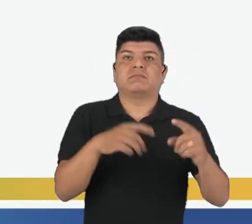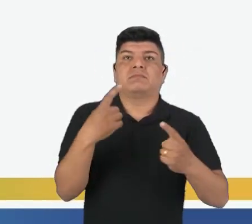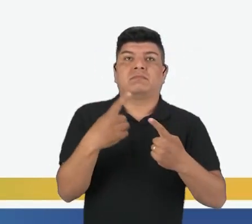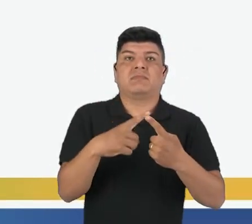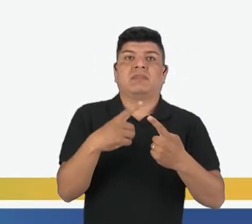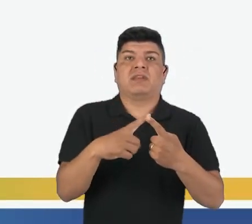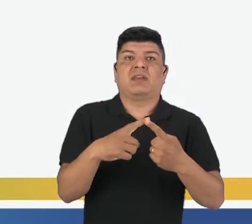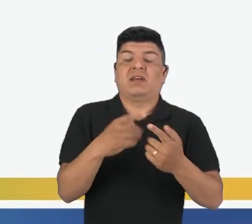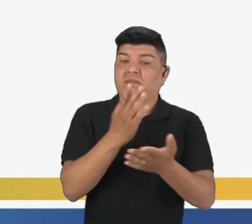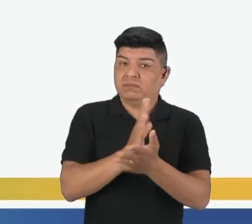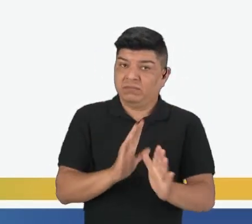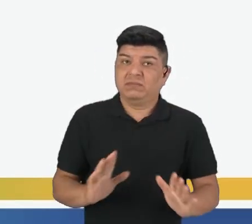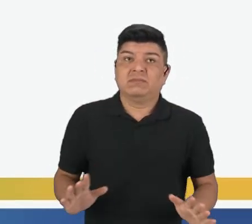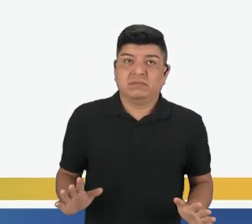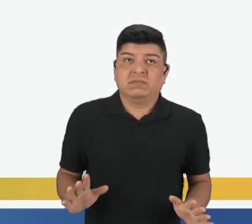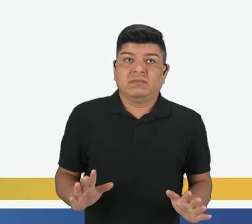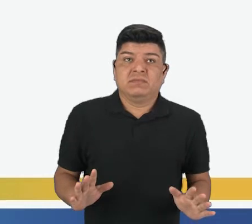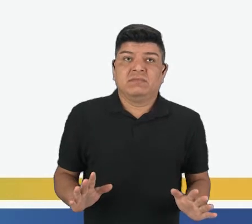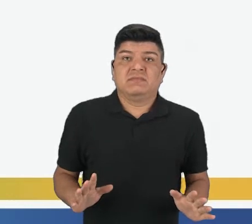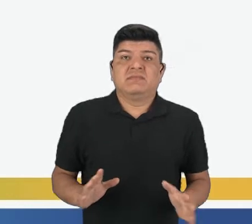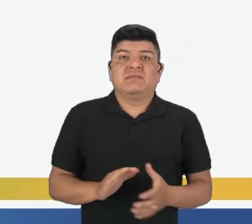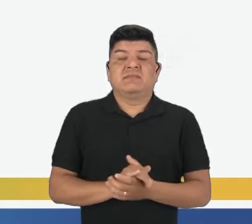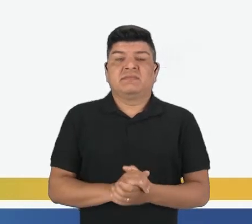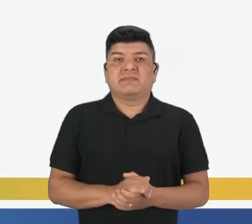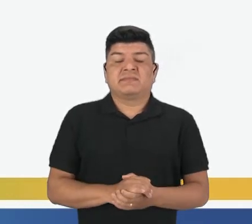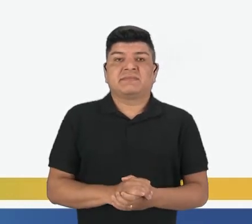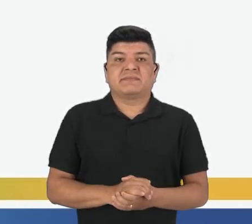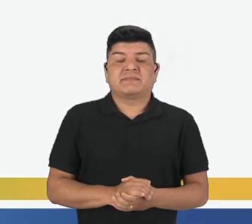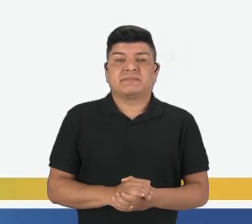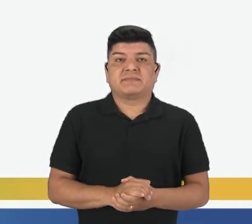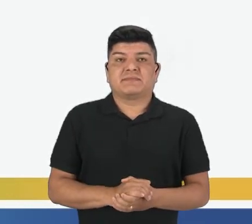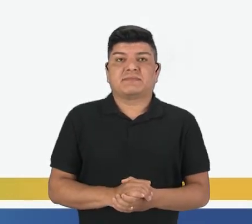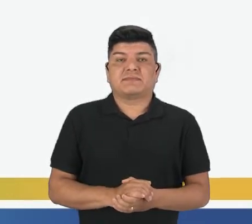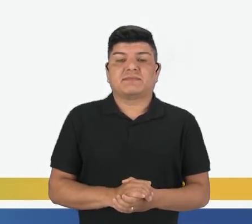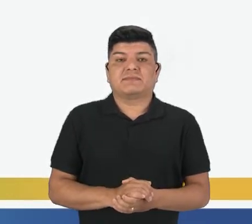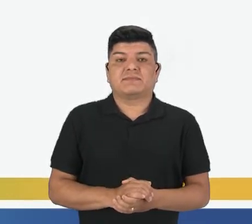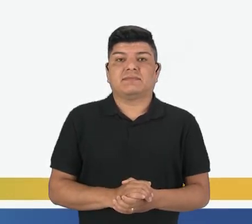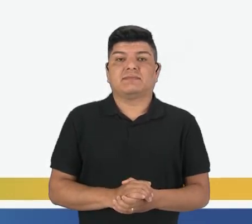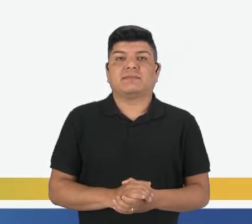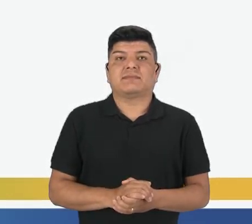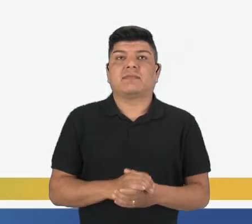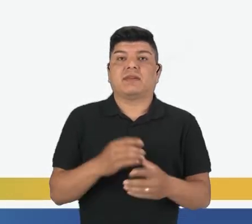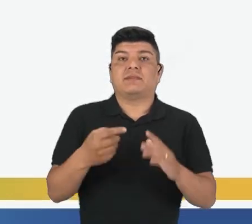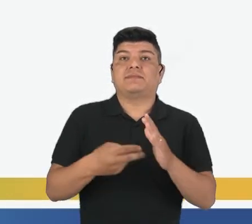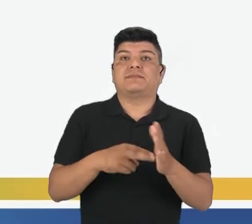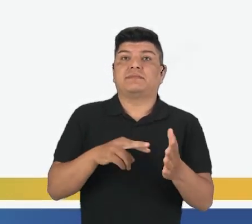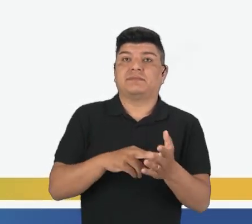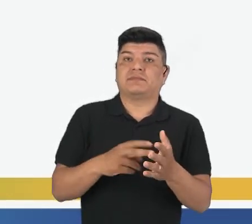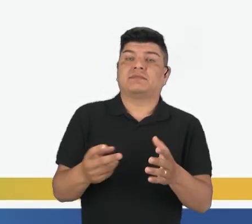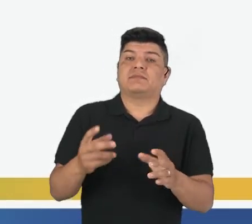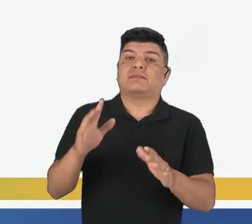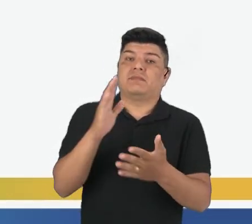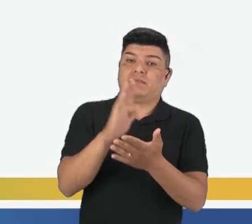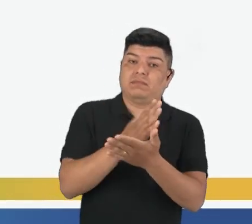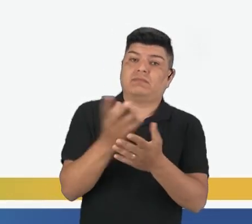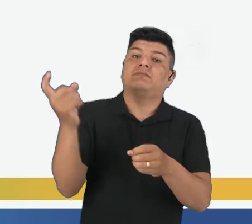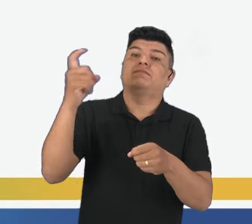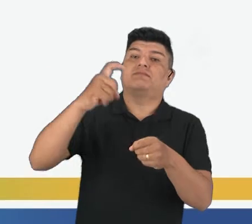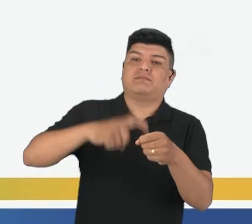esgotam significa que acaba, não se esgotam significa que eles se regeneram, que eles voltam novamente para a